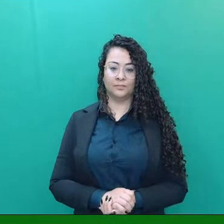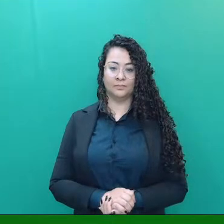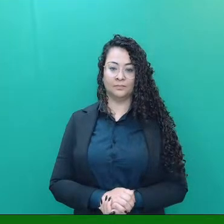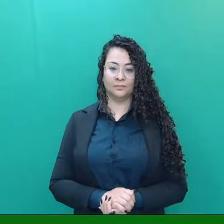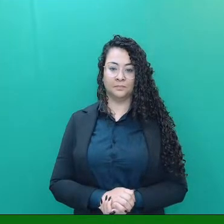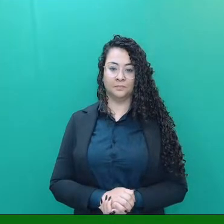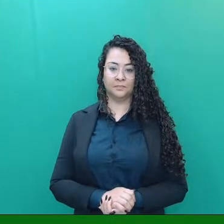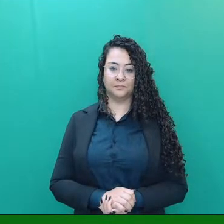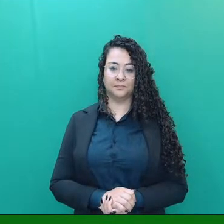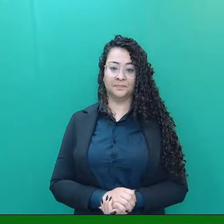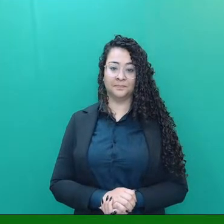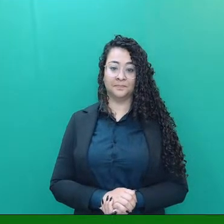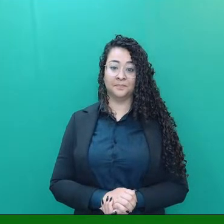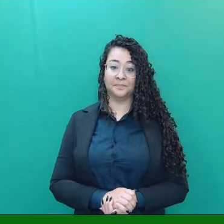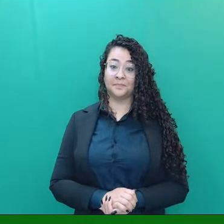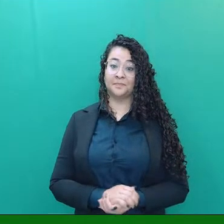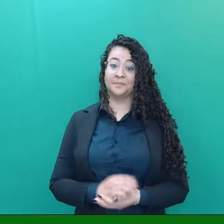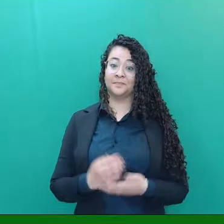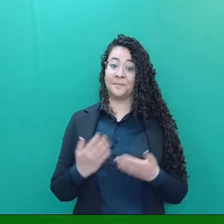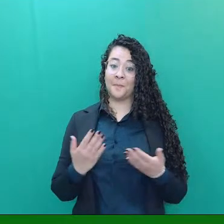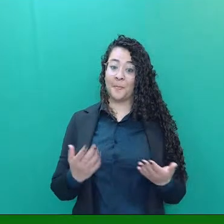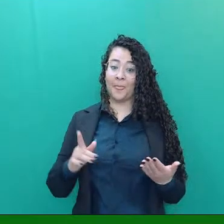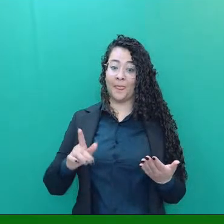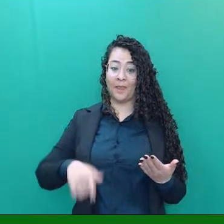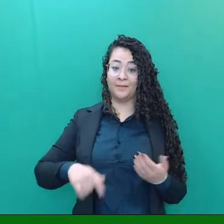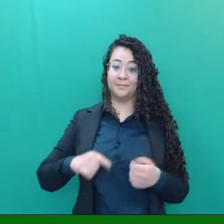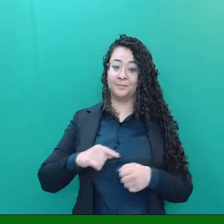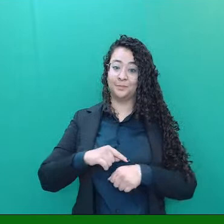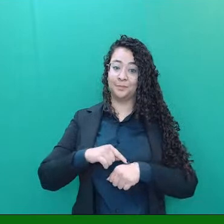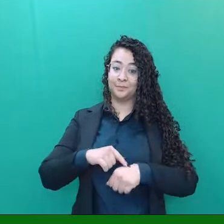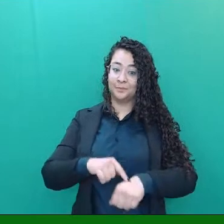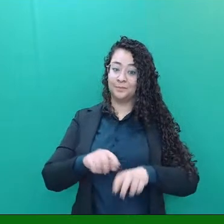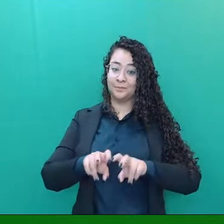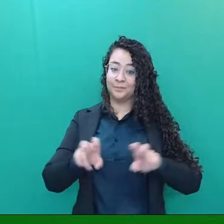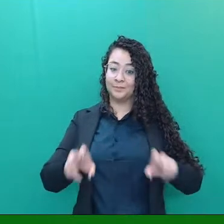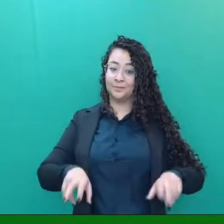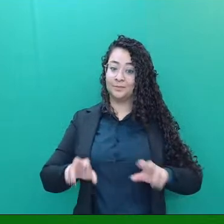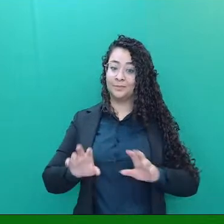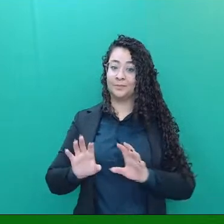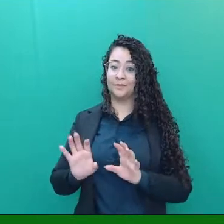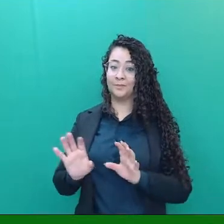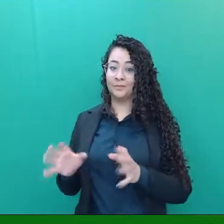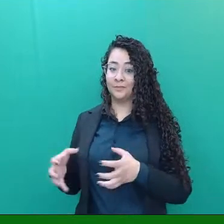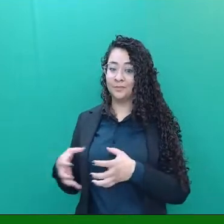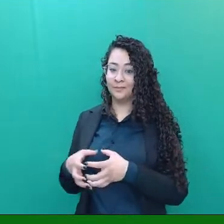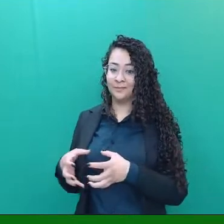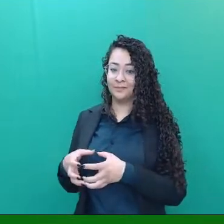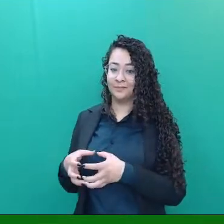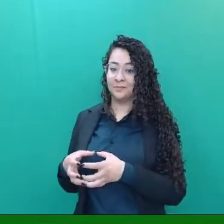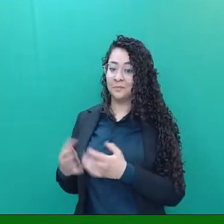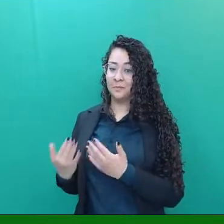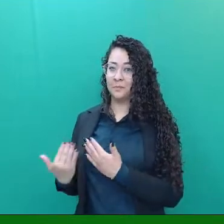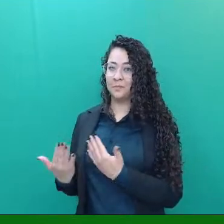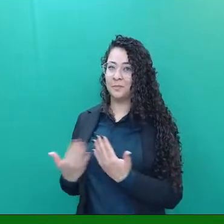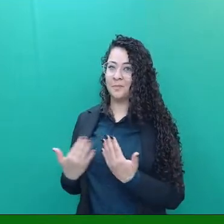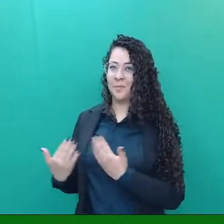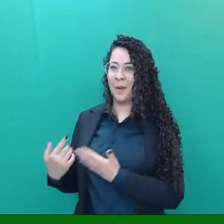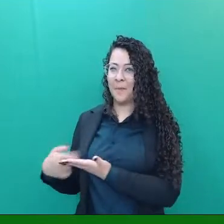em que a banca se reúne para conspirar as nossas